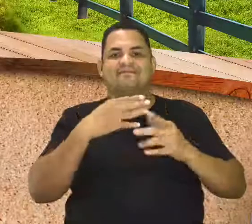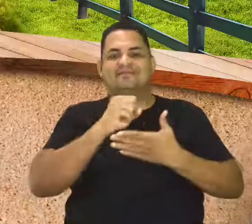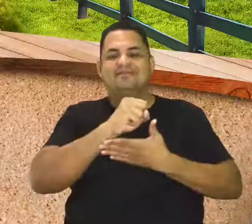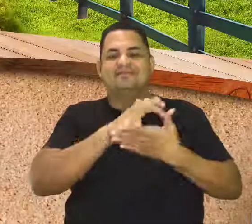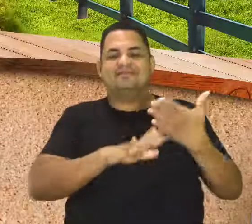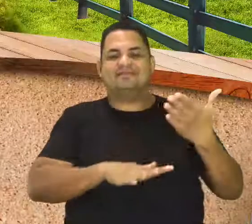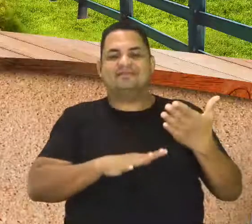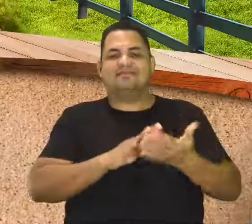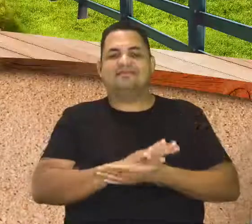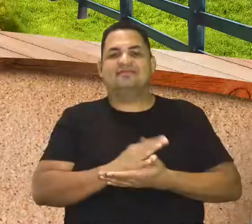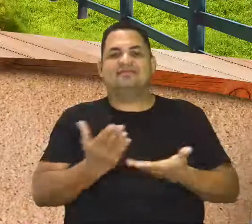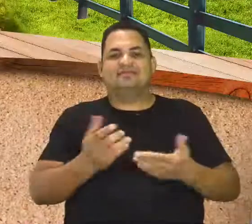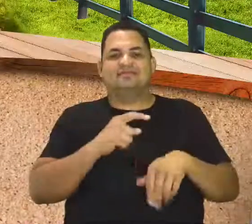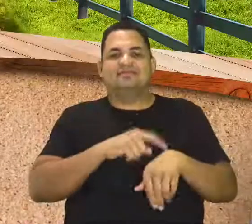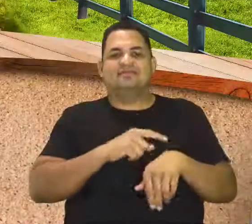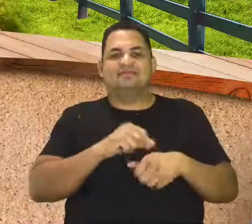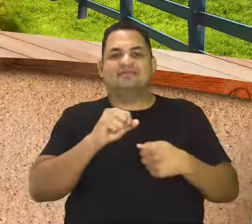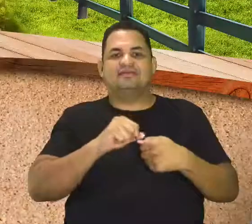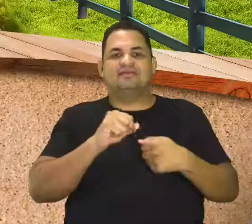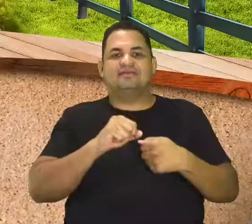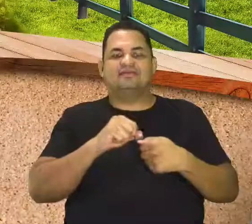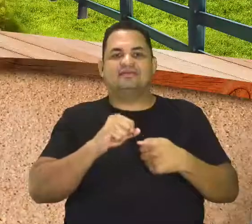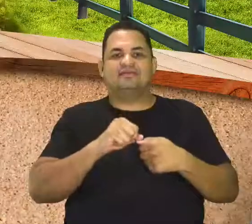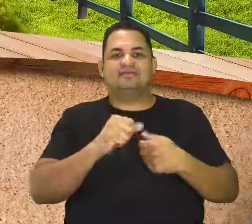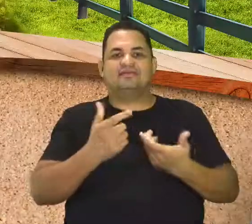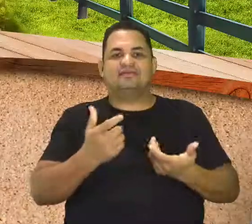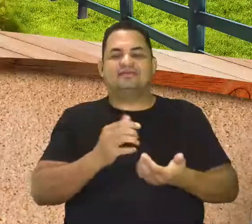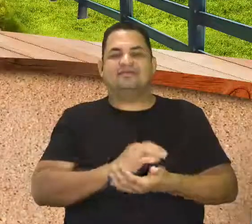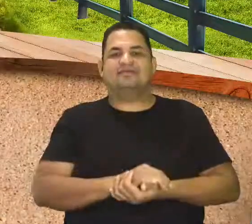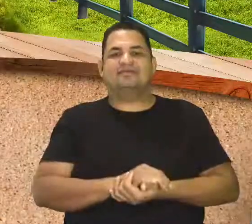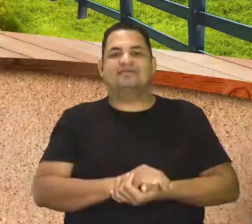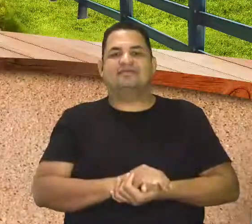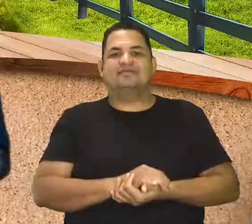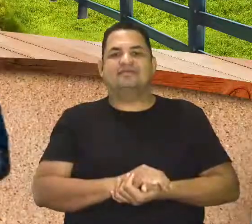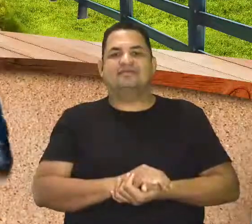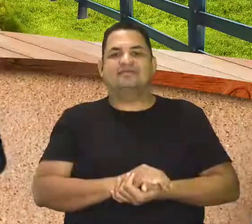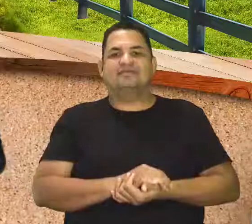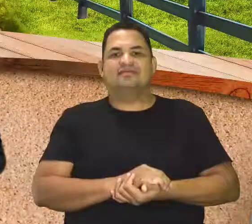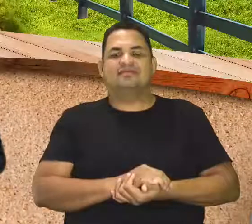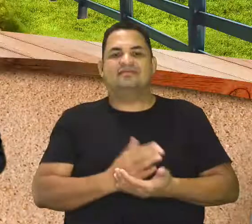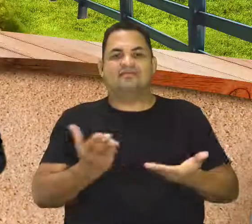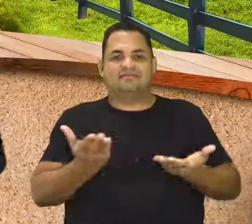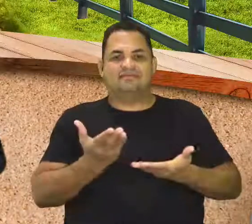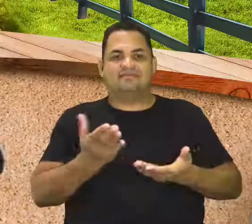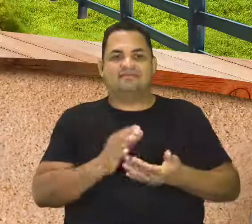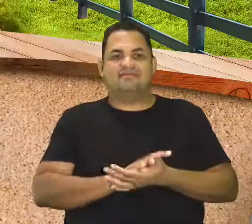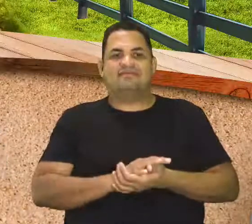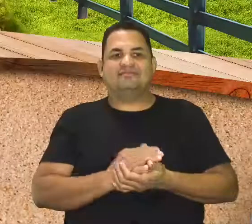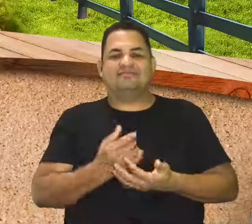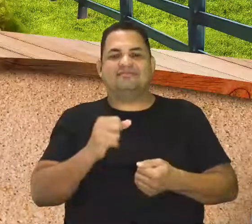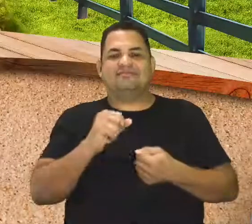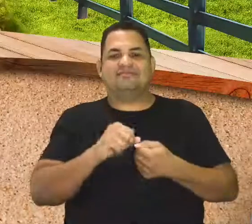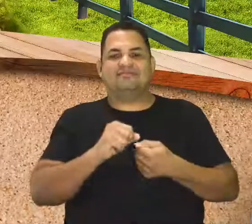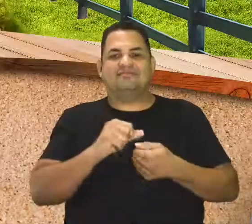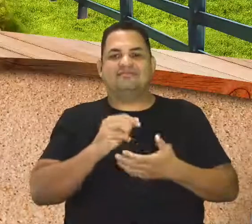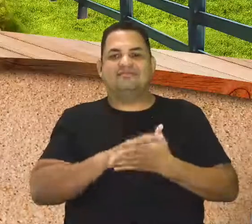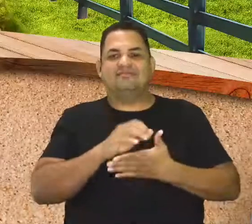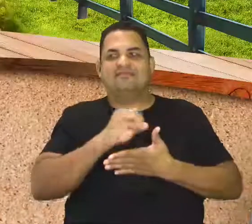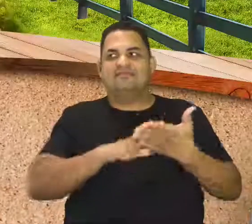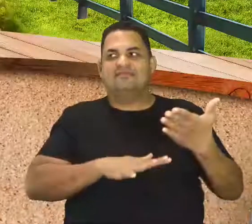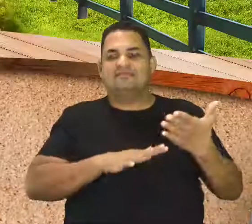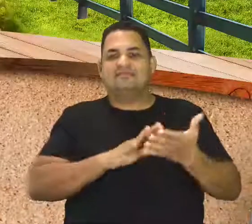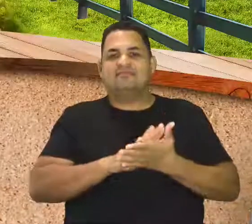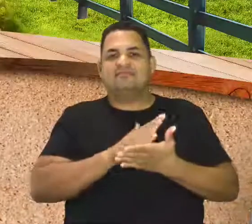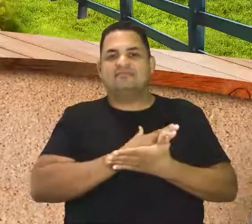atividade? Agora é a hora que vocês vão fazer a atividade. Agora sim. Olha aí, ó. Agora sim é a hora de vocês realizarem a atividade